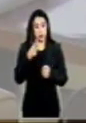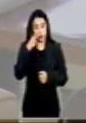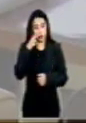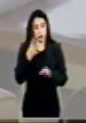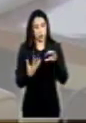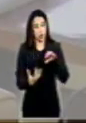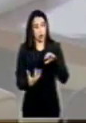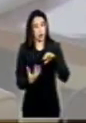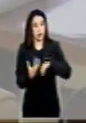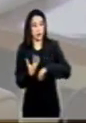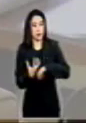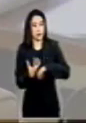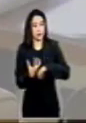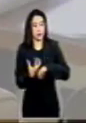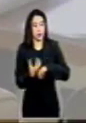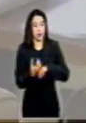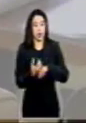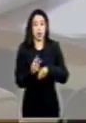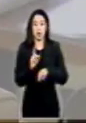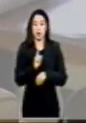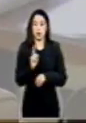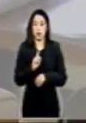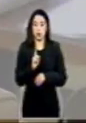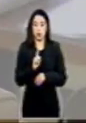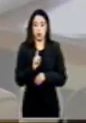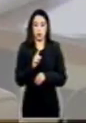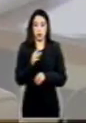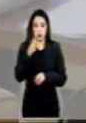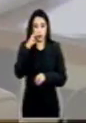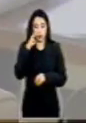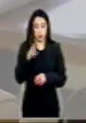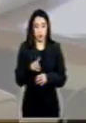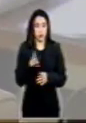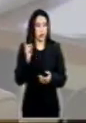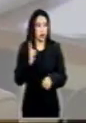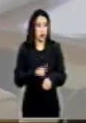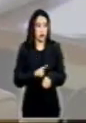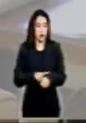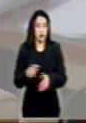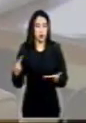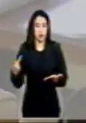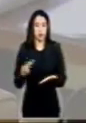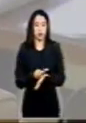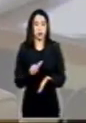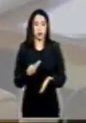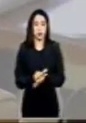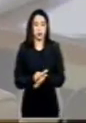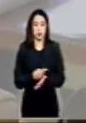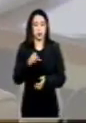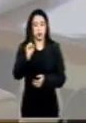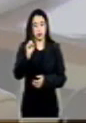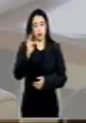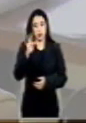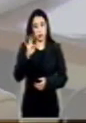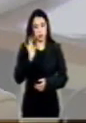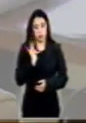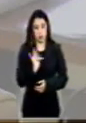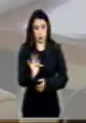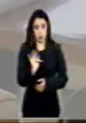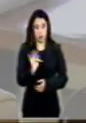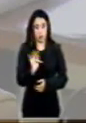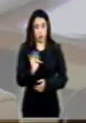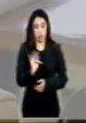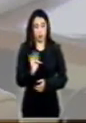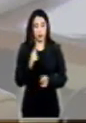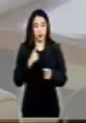casa legislativa não atrai de modo automático e necessário a competência do Supremo Tribunal Federal, pois,